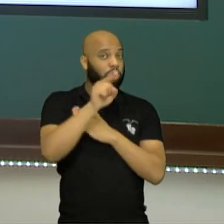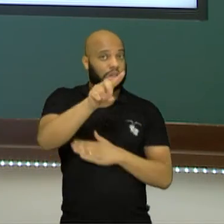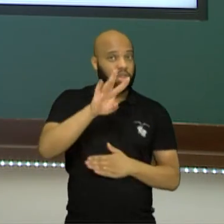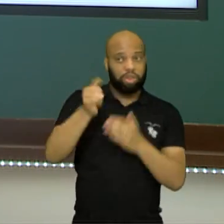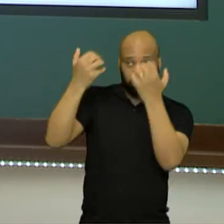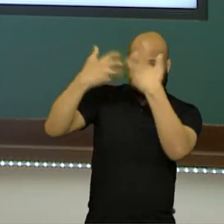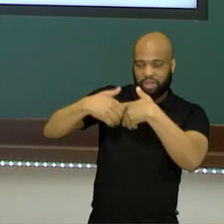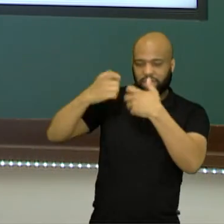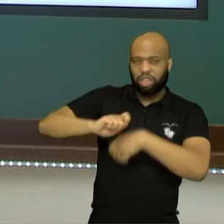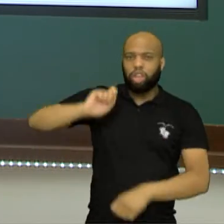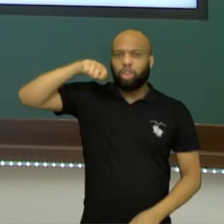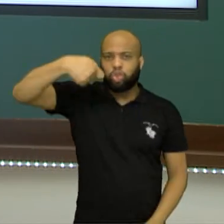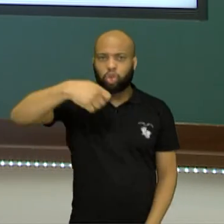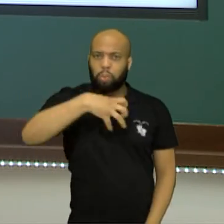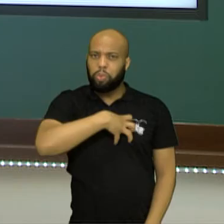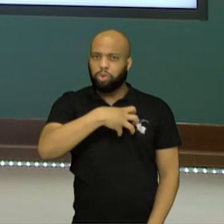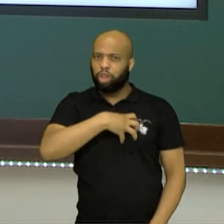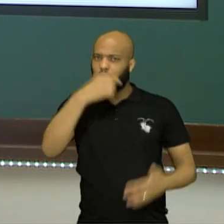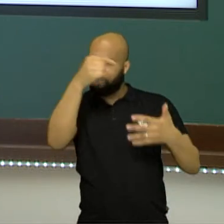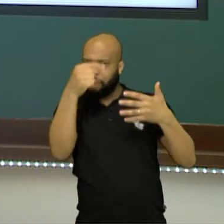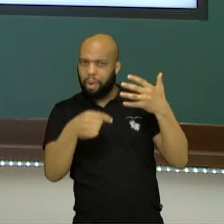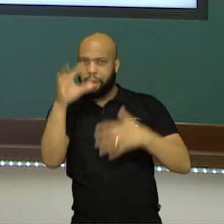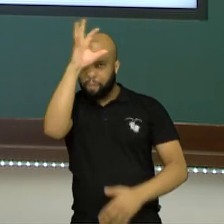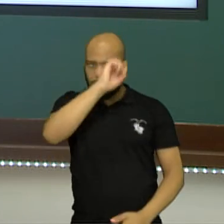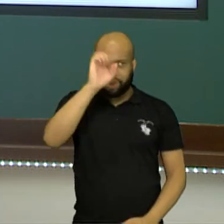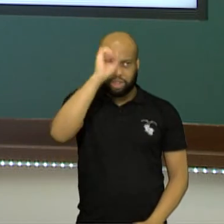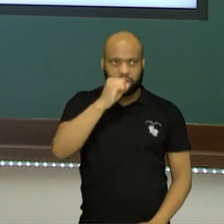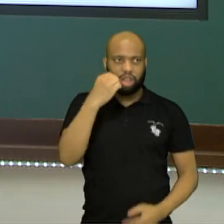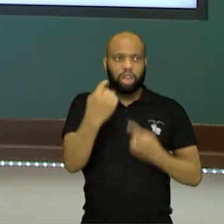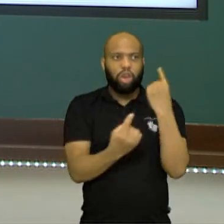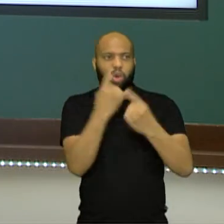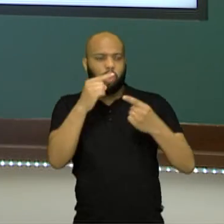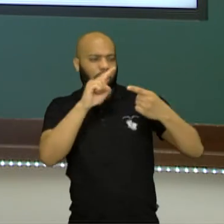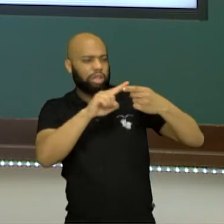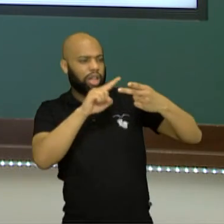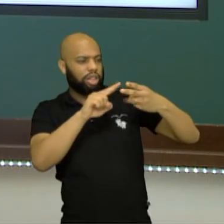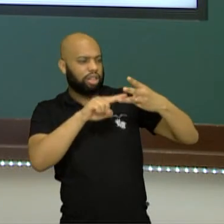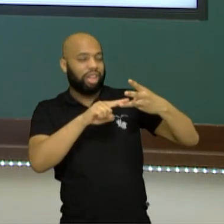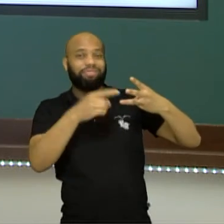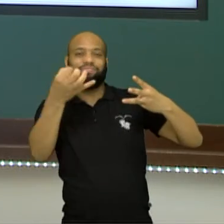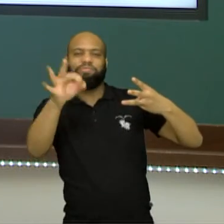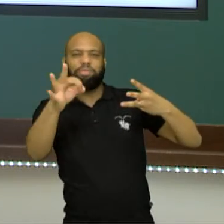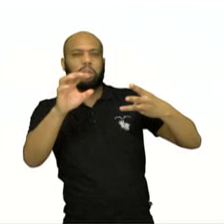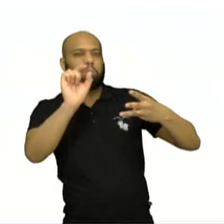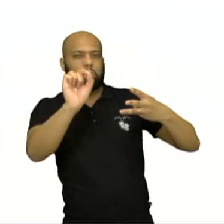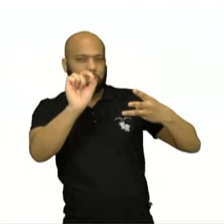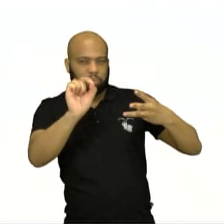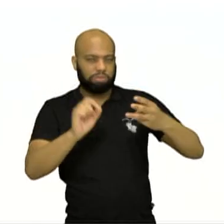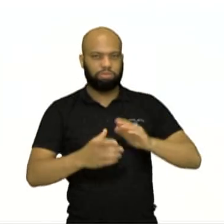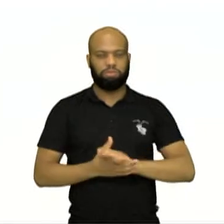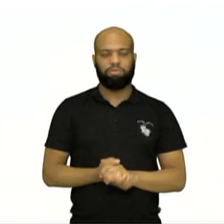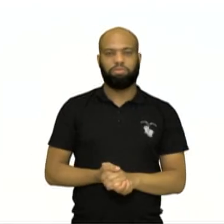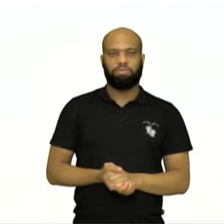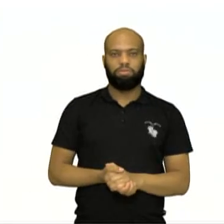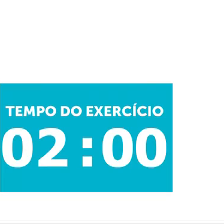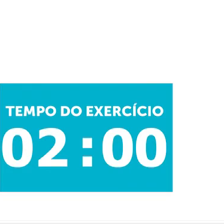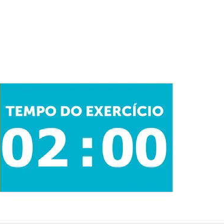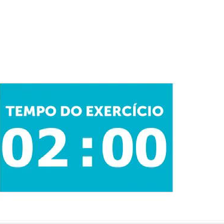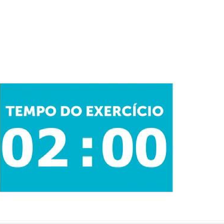nisso. Sobre as formas de aprender, qual destas afirmativas está correta?